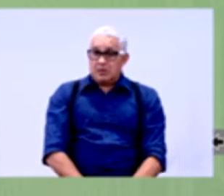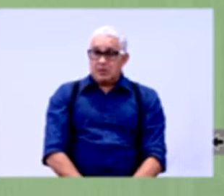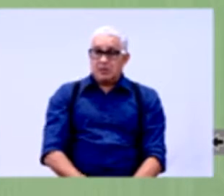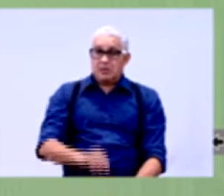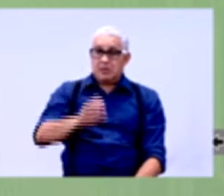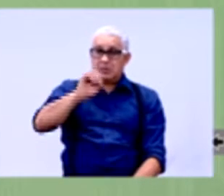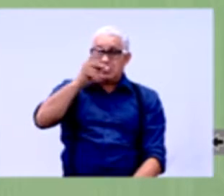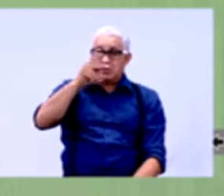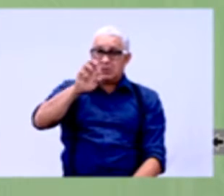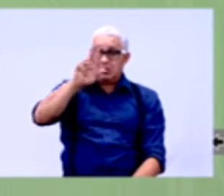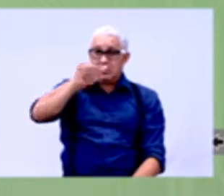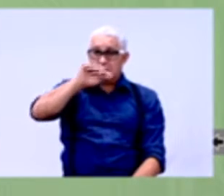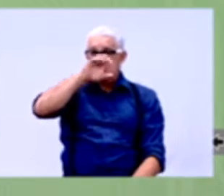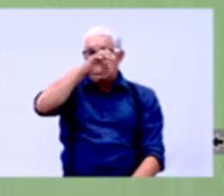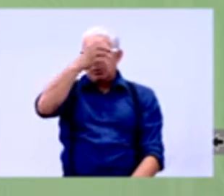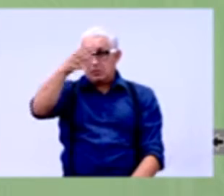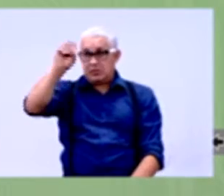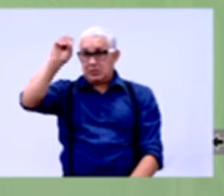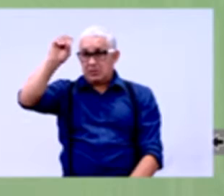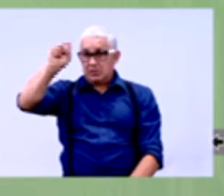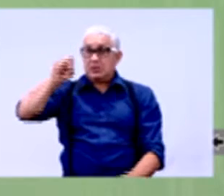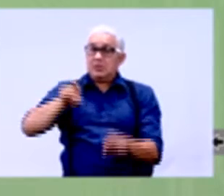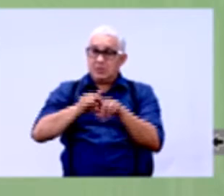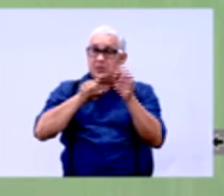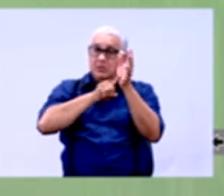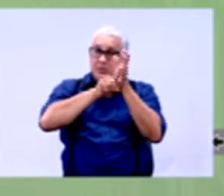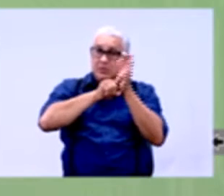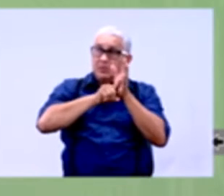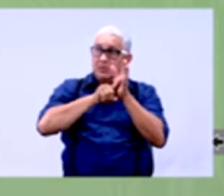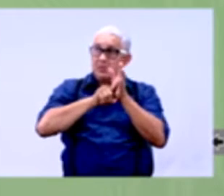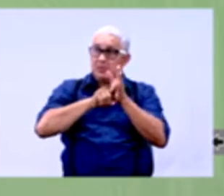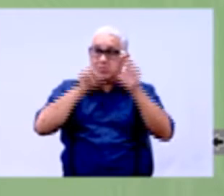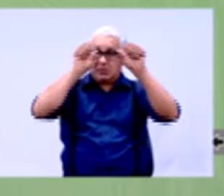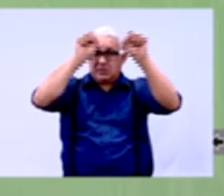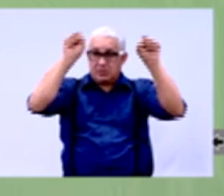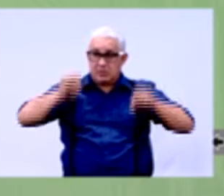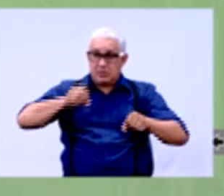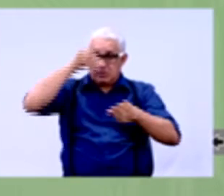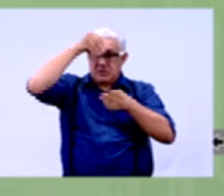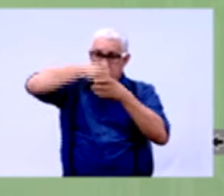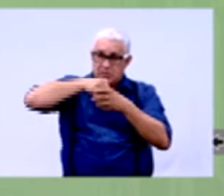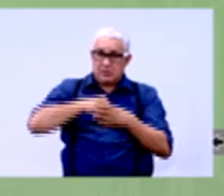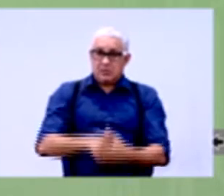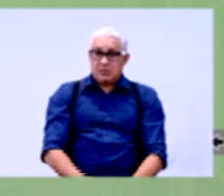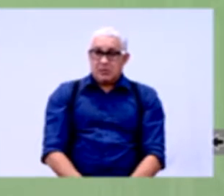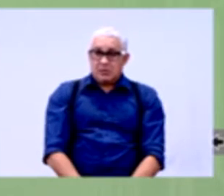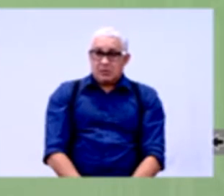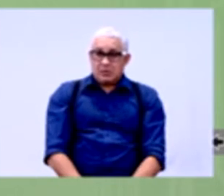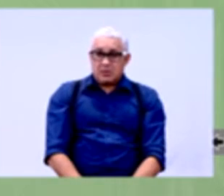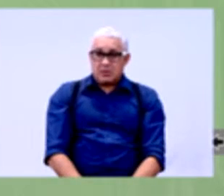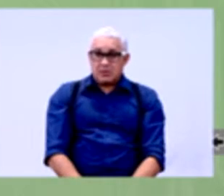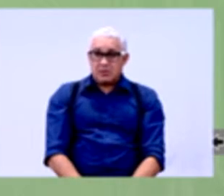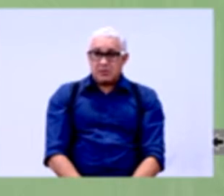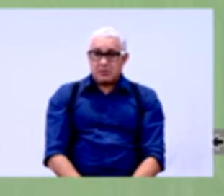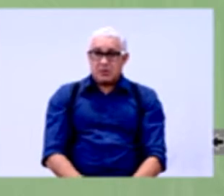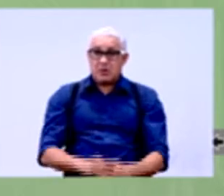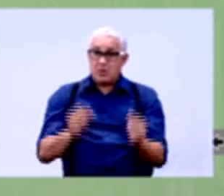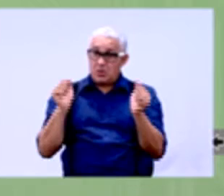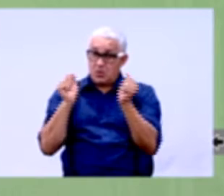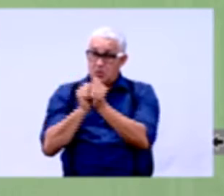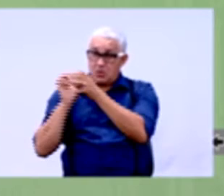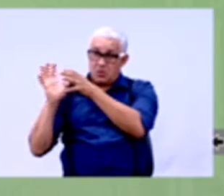Operações e consultas de sistema. Pode-se dizer que as operações e consultas de sistema, em